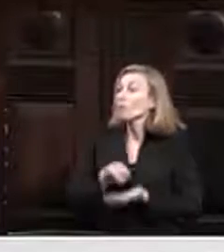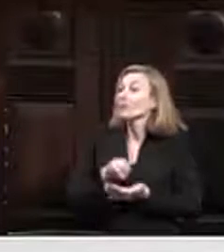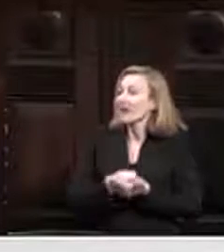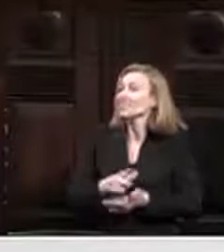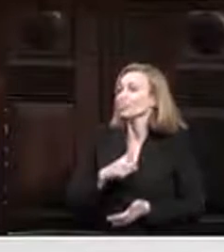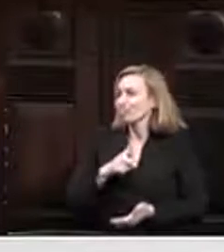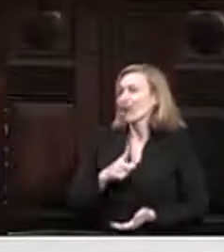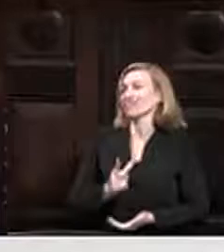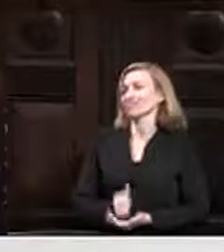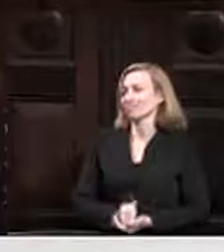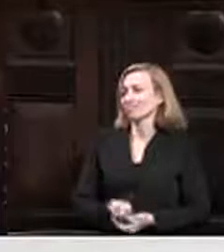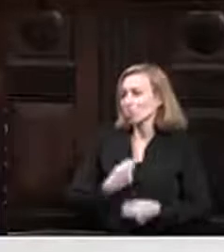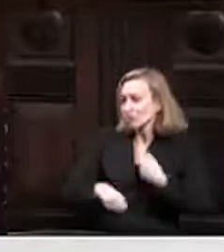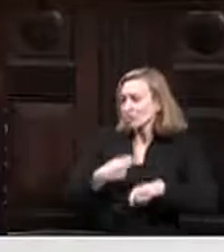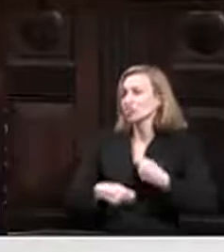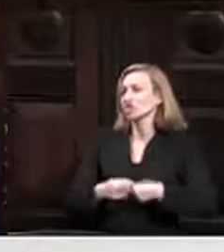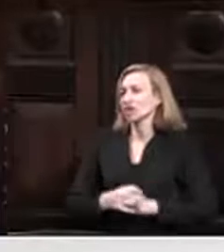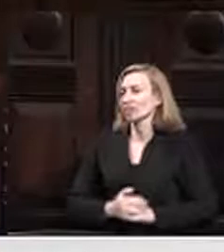esse controle?